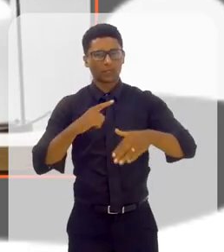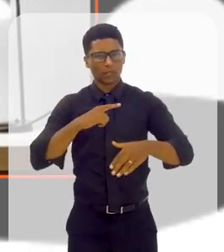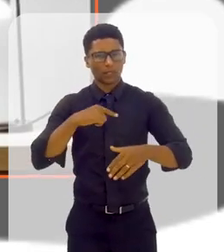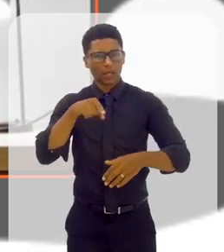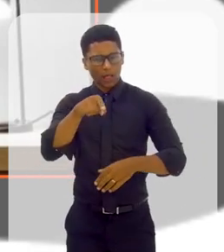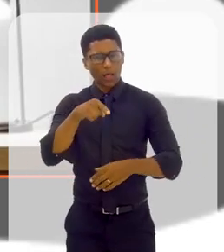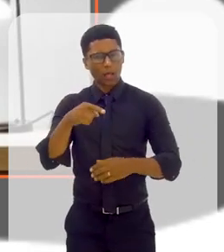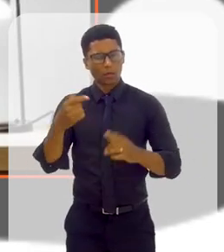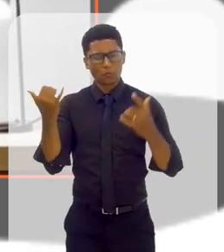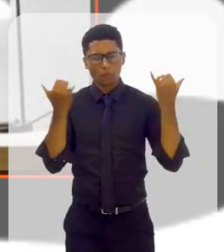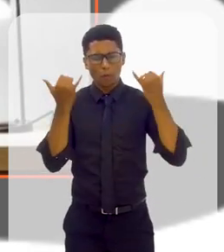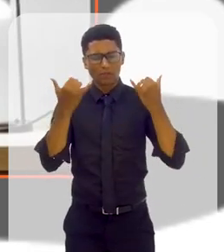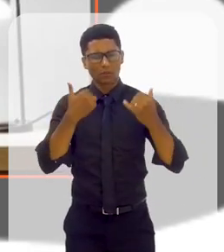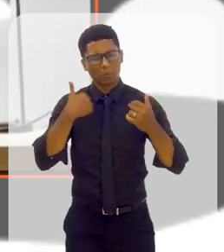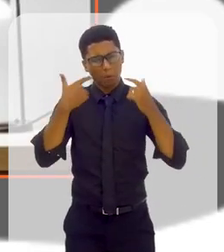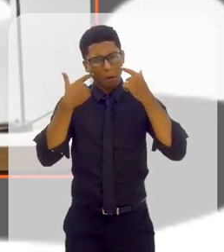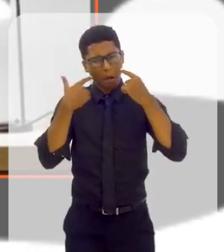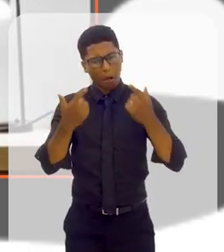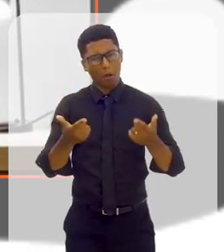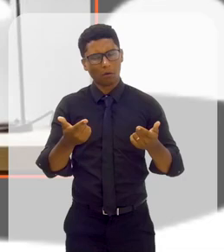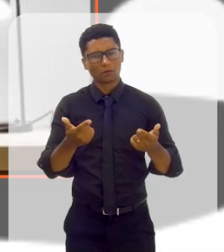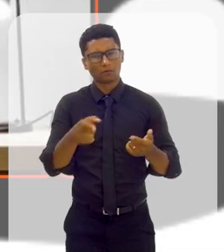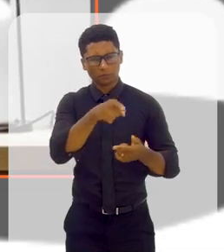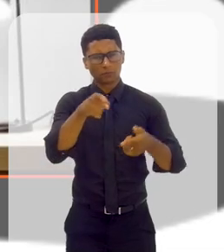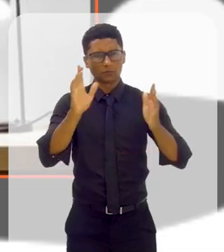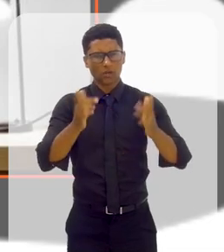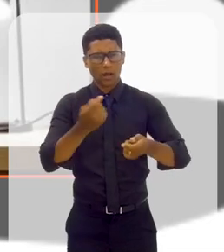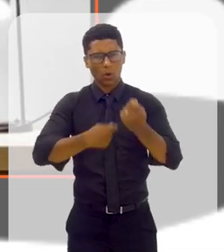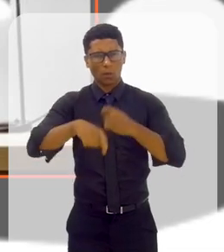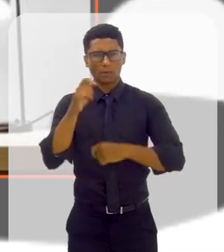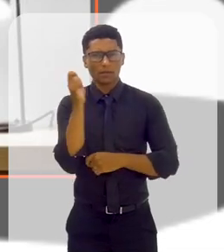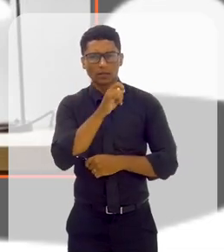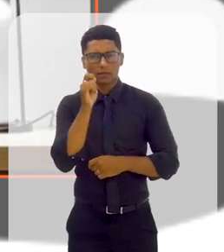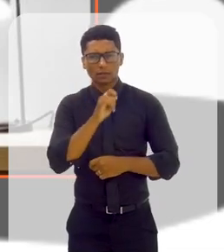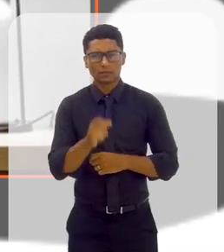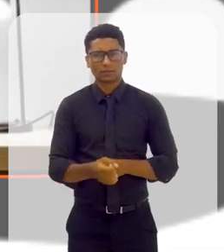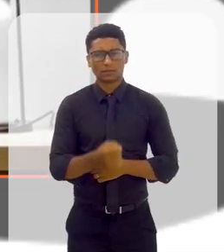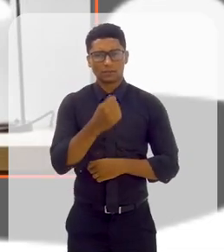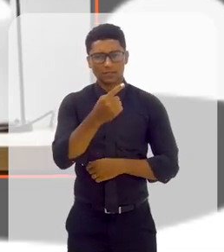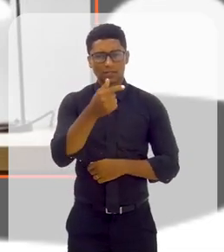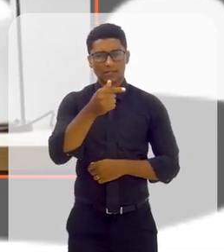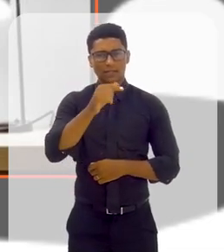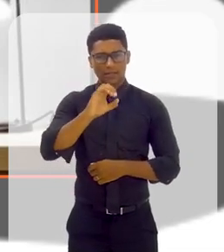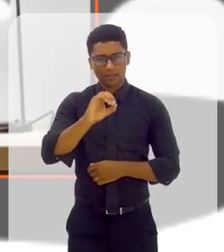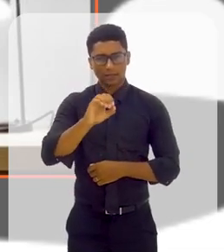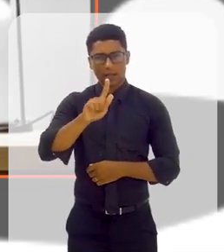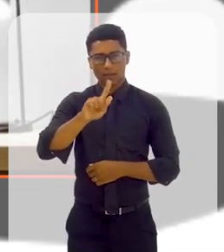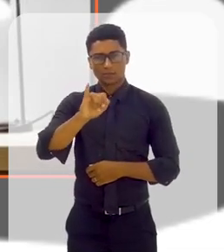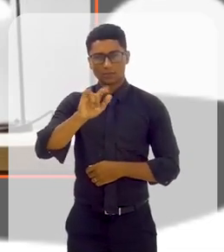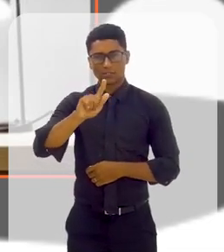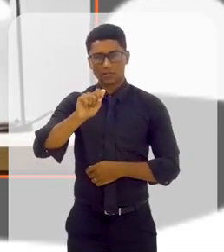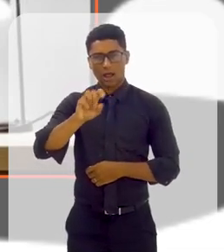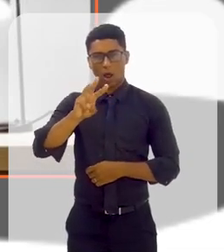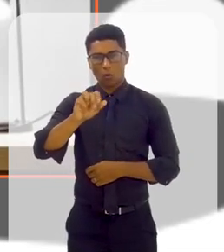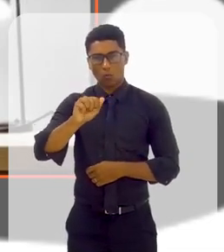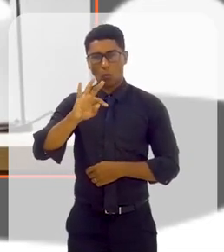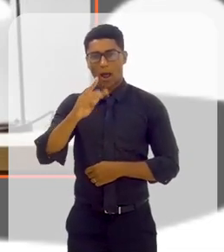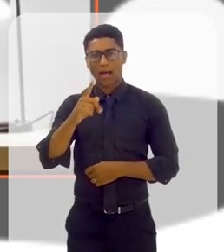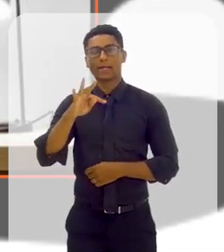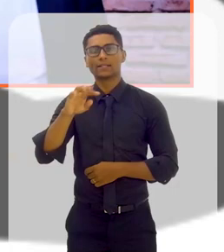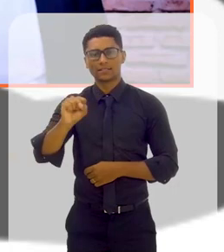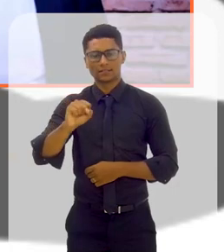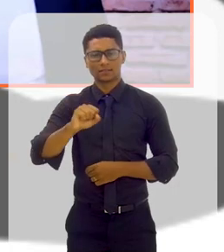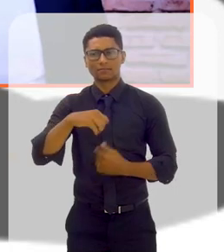muita atenção. Vocês já fizeram economia de energia de 170 gigawatts. Isso representa o quê,